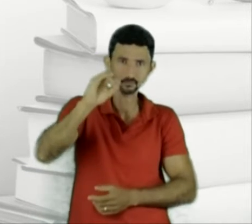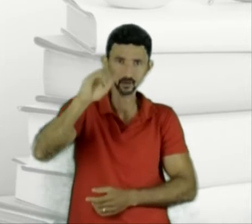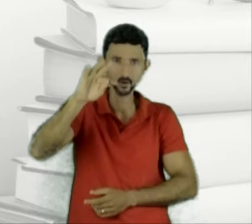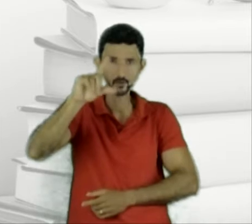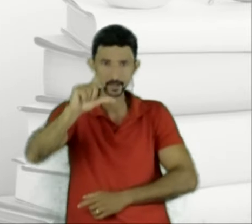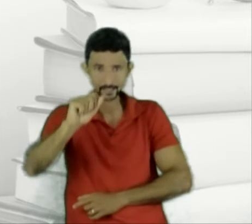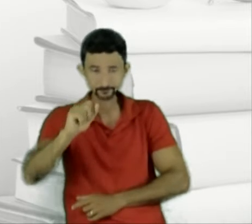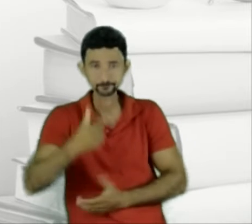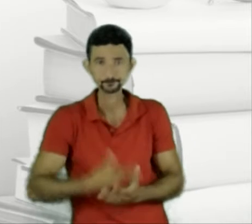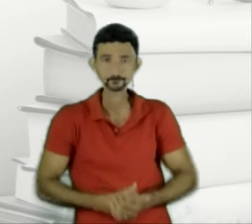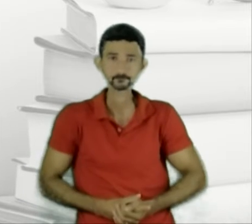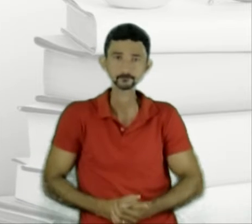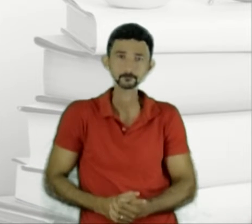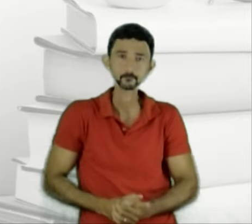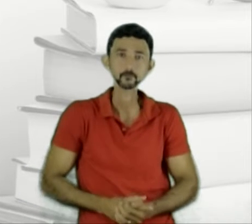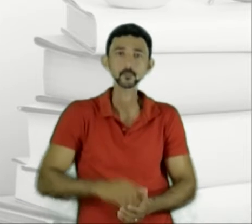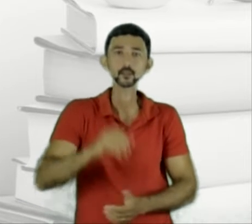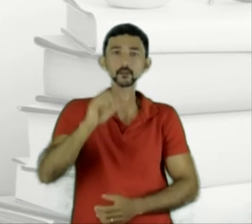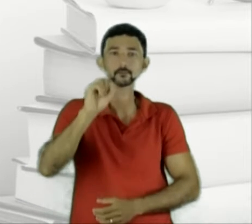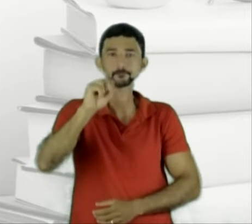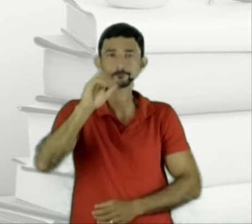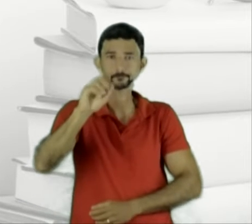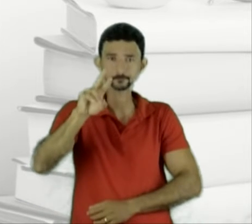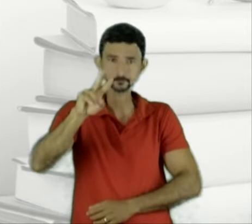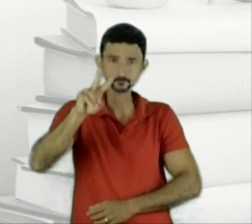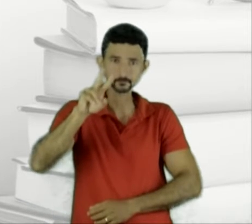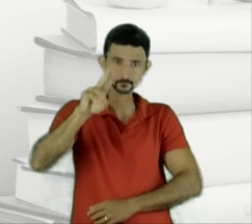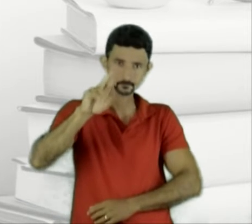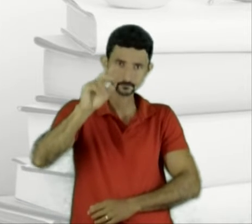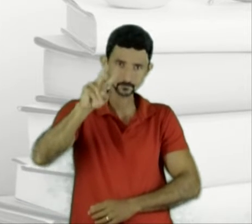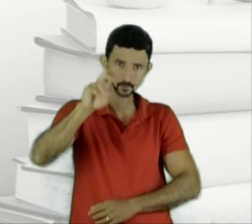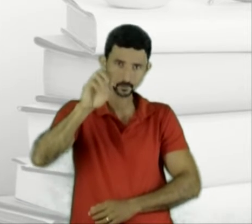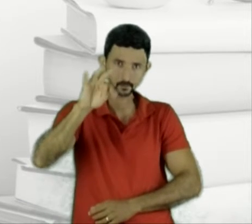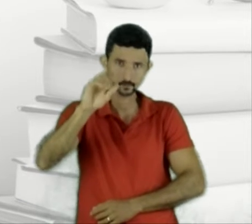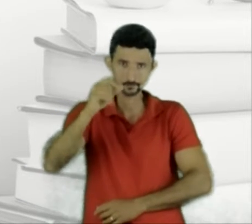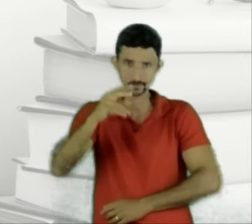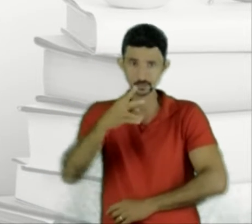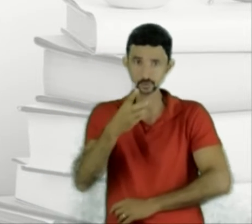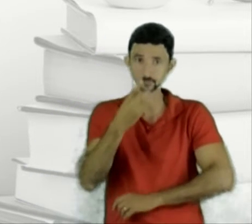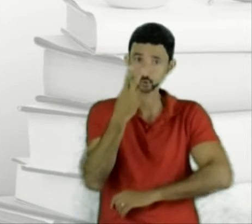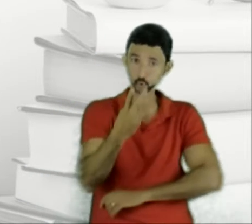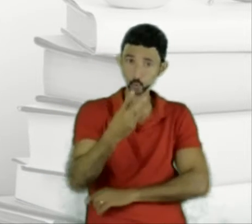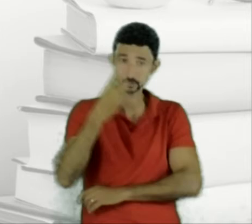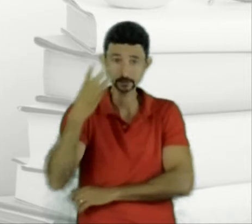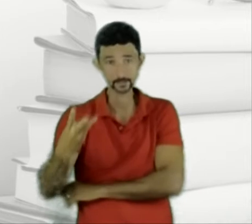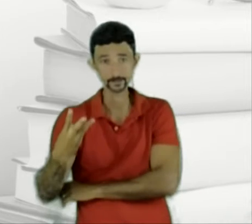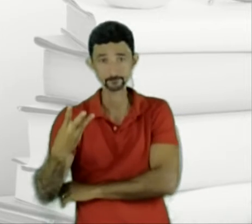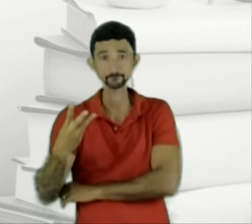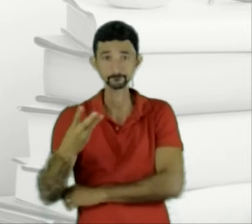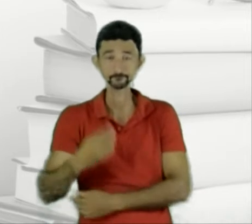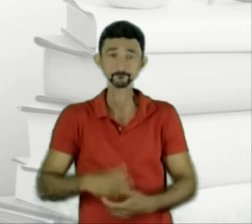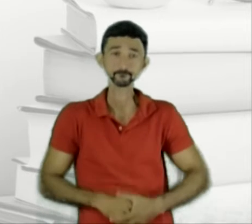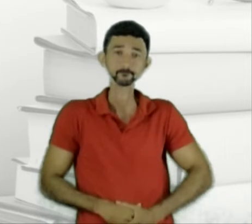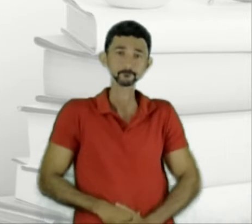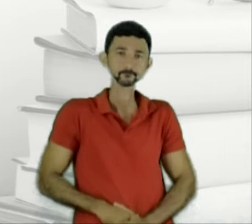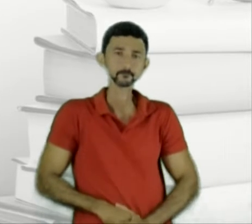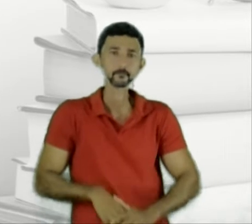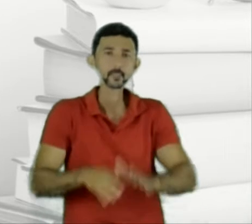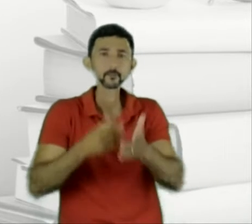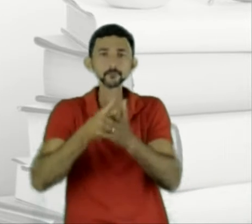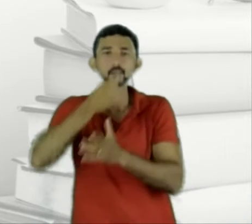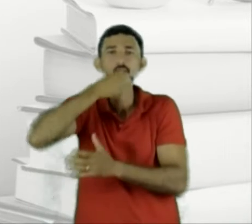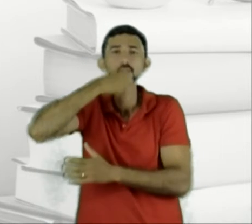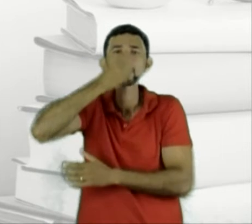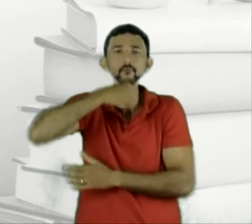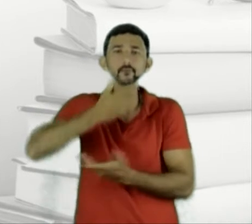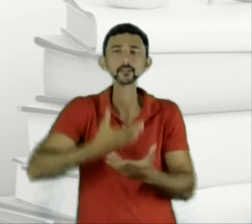e sorvete é outra. Certo? Então você vai continuar dizendo, tem 3 picolés e 2 sorvetes. Se eu perguntar quantos sorvetes